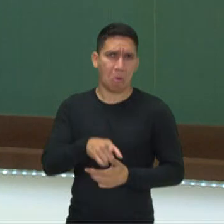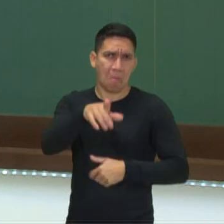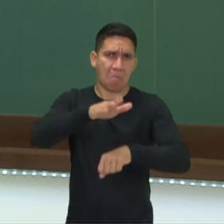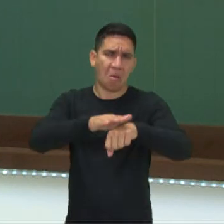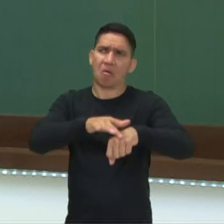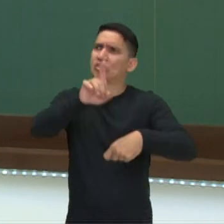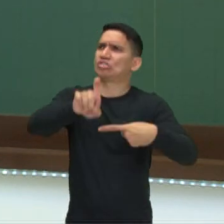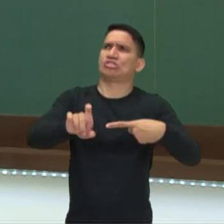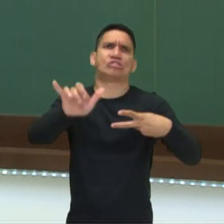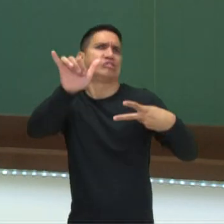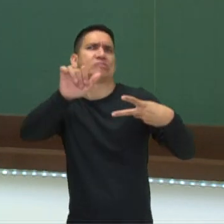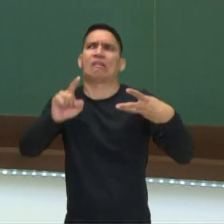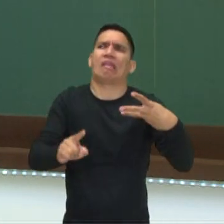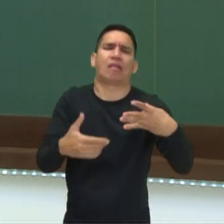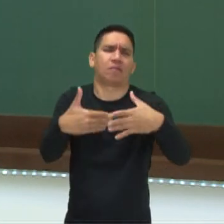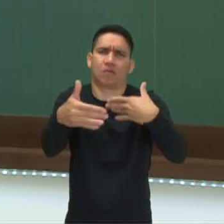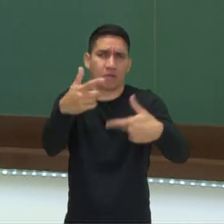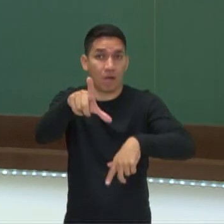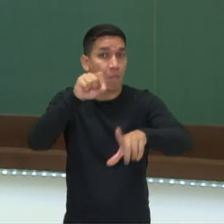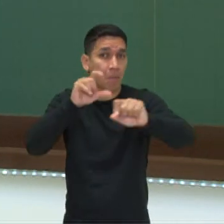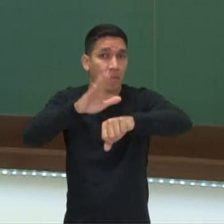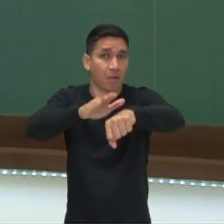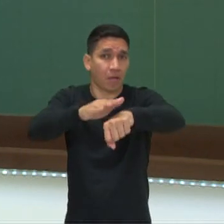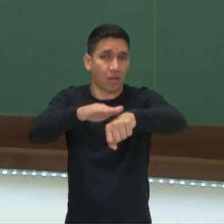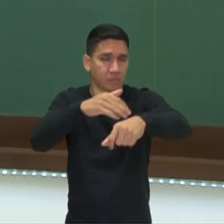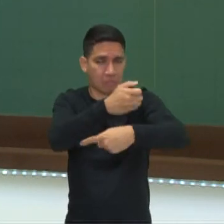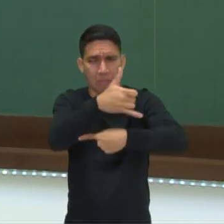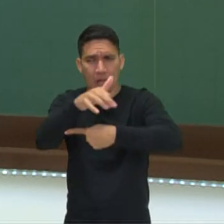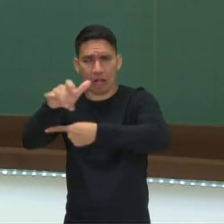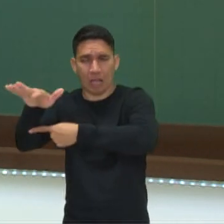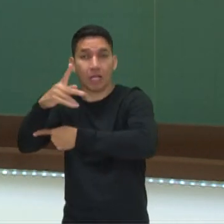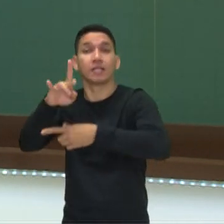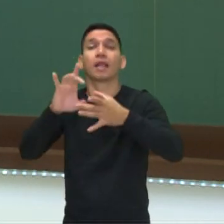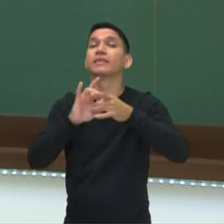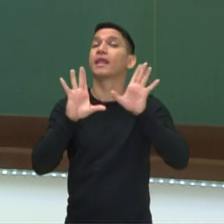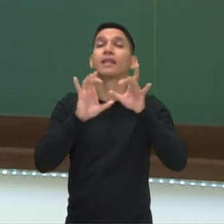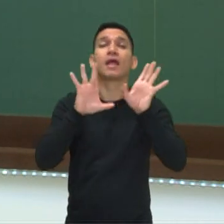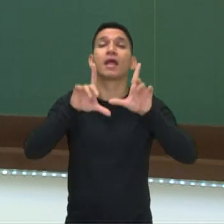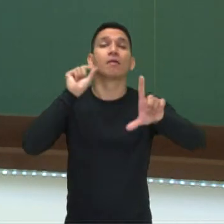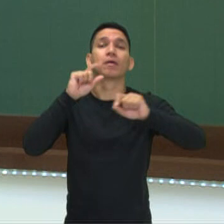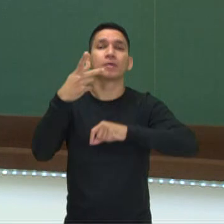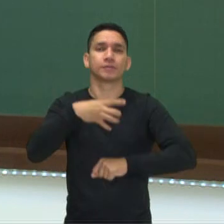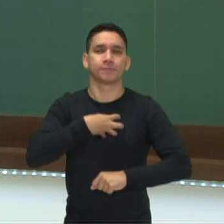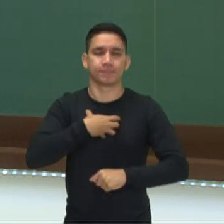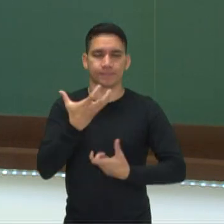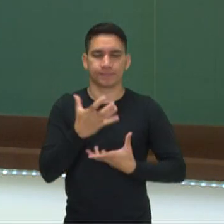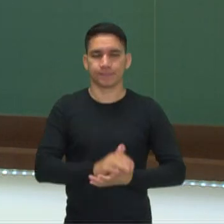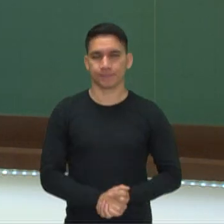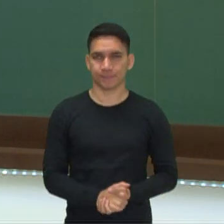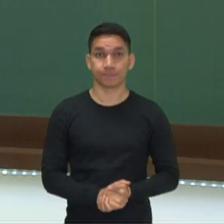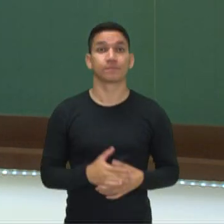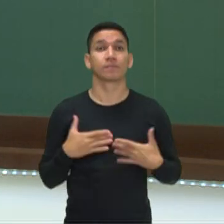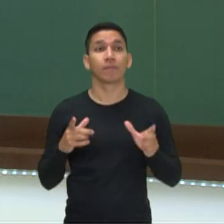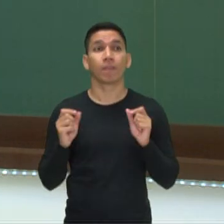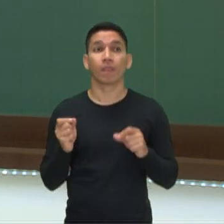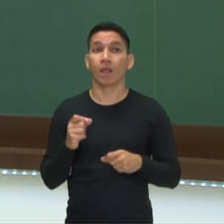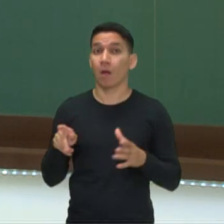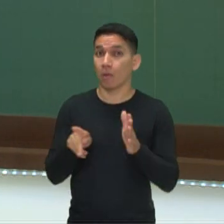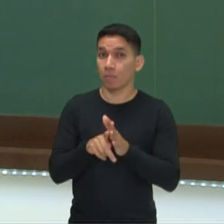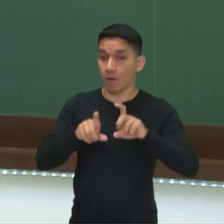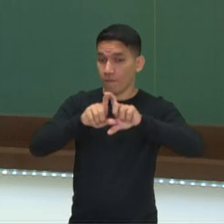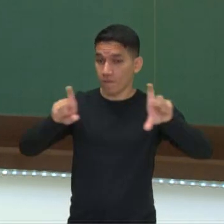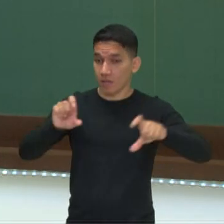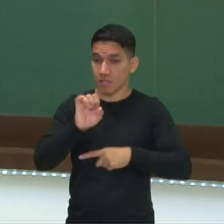usar X, Y, Z, qualquer uma das letras do alfabeto, tá bom? Fique livre para escolher o que você quiser. Então, a fórmula é